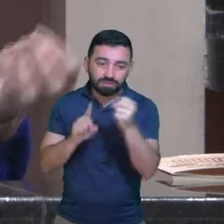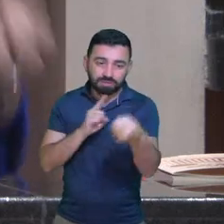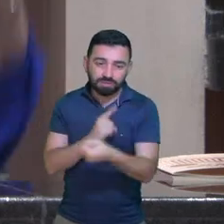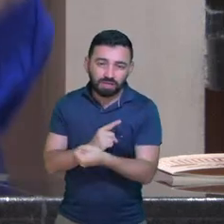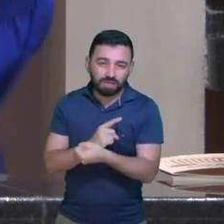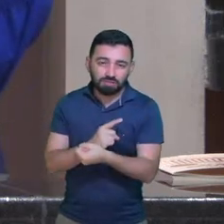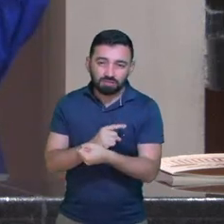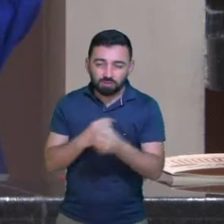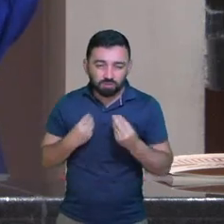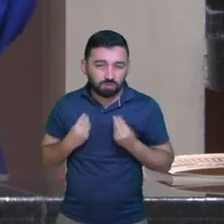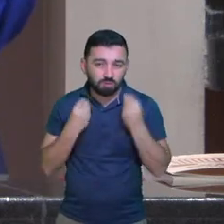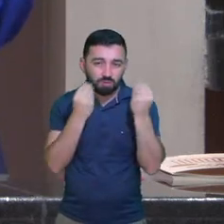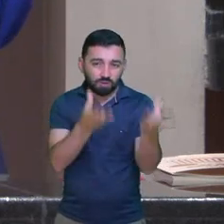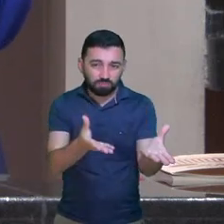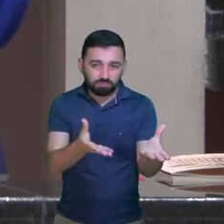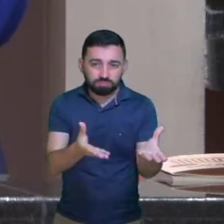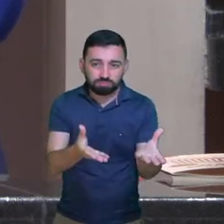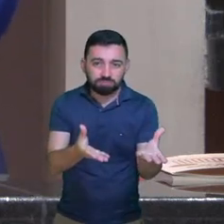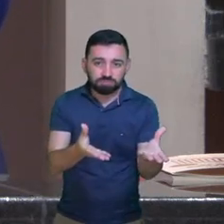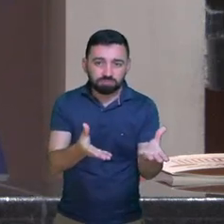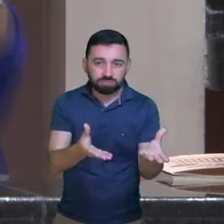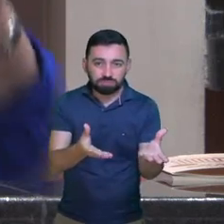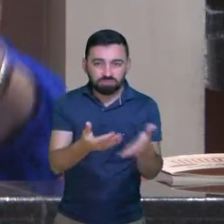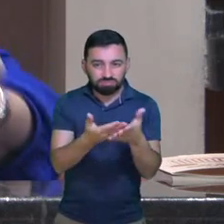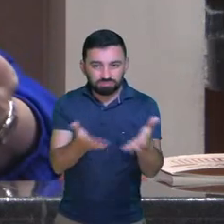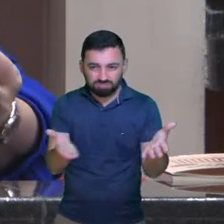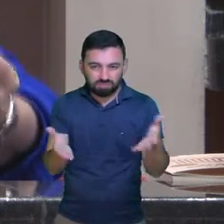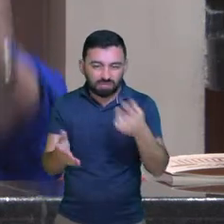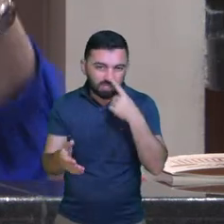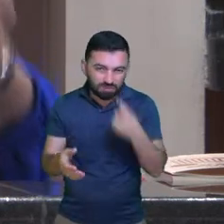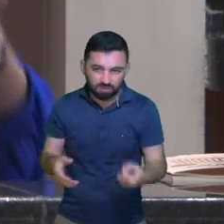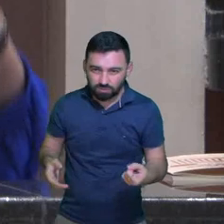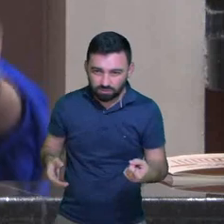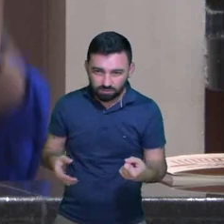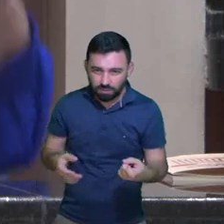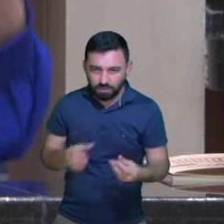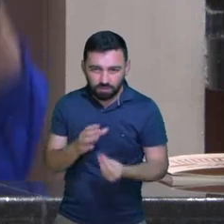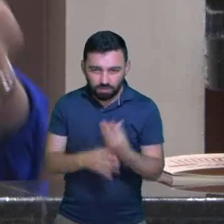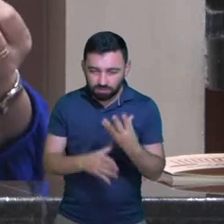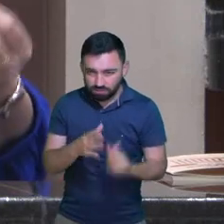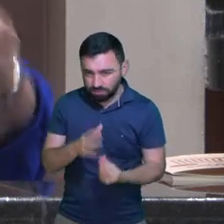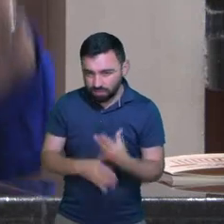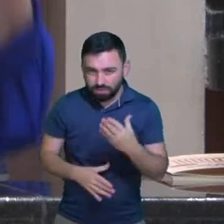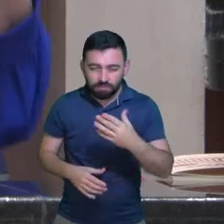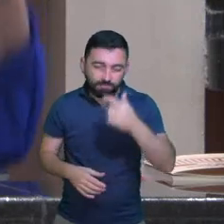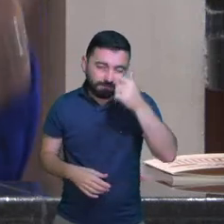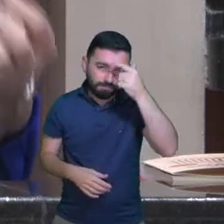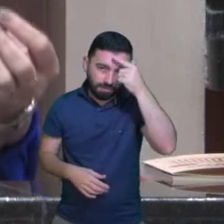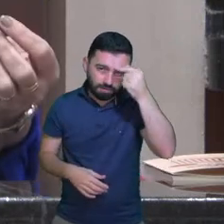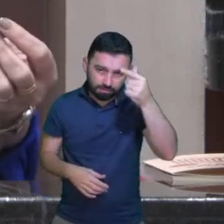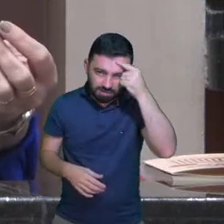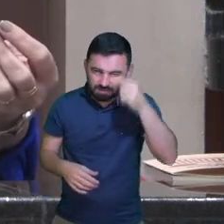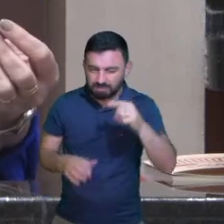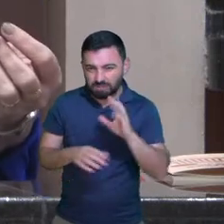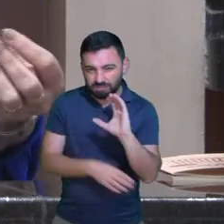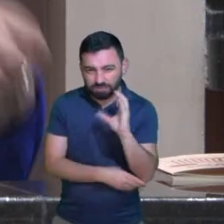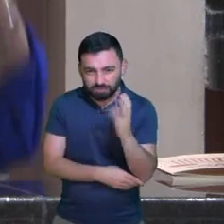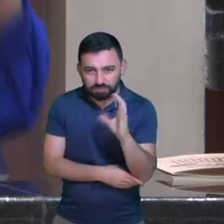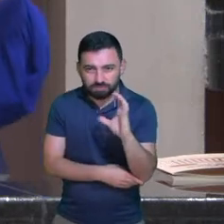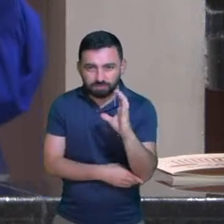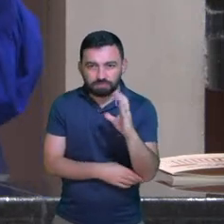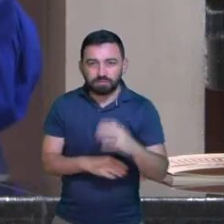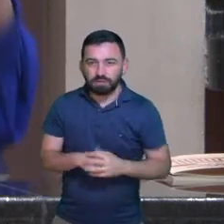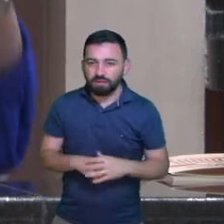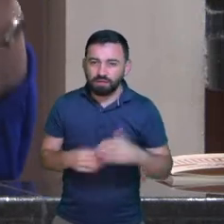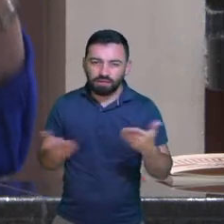joga pros pro pro pra lata do lixo a produção acadêmica científica